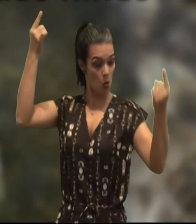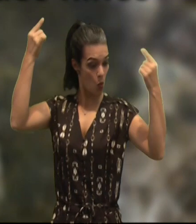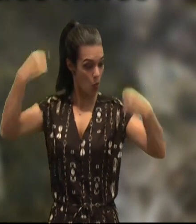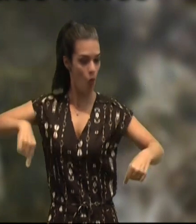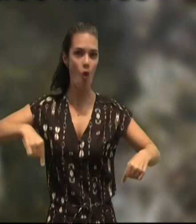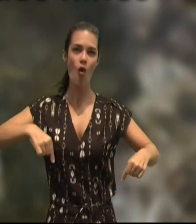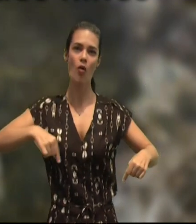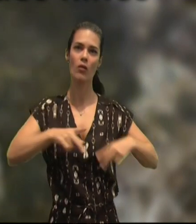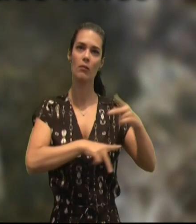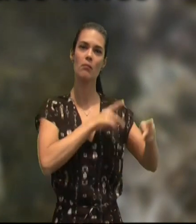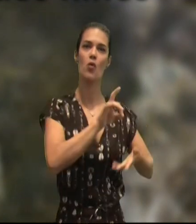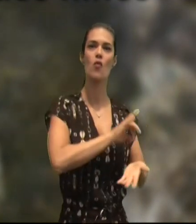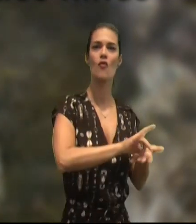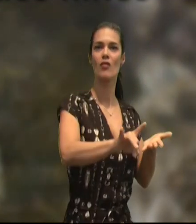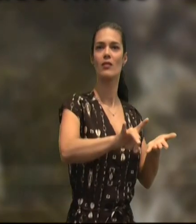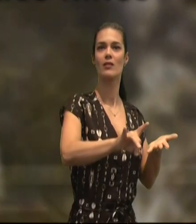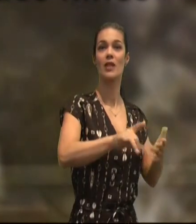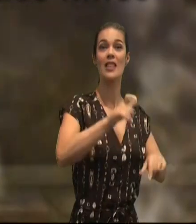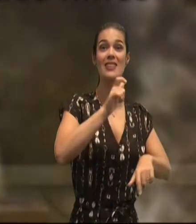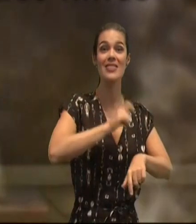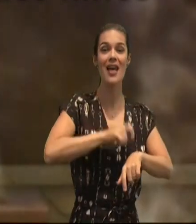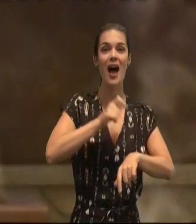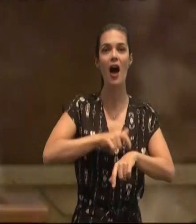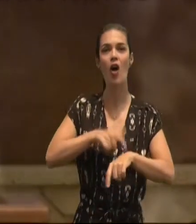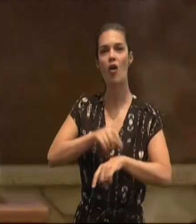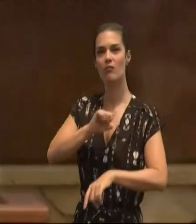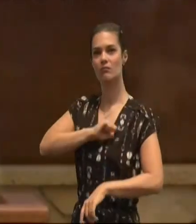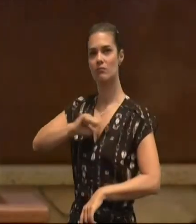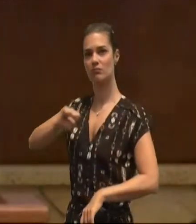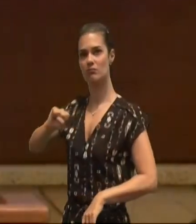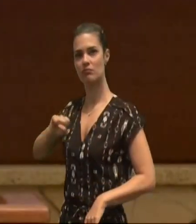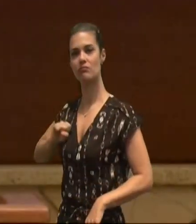filisteus enquanto Samuel viveu.